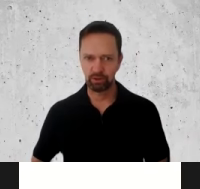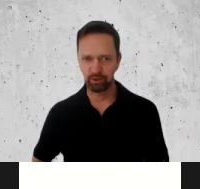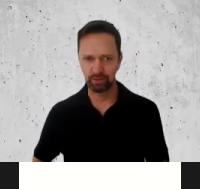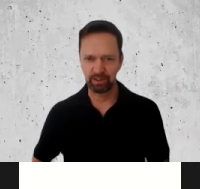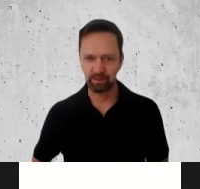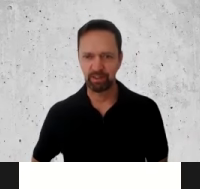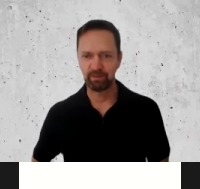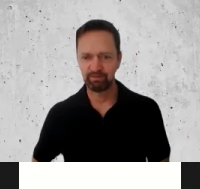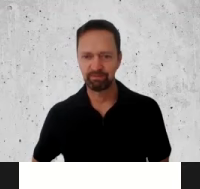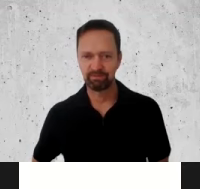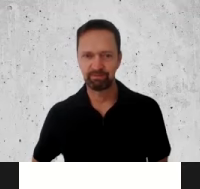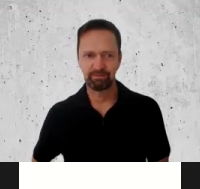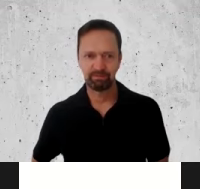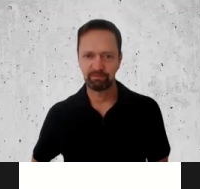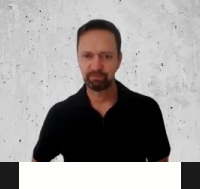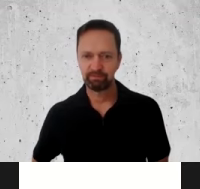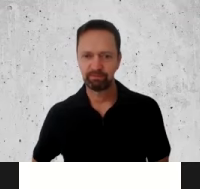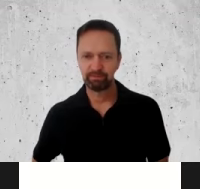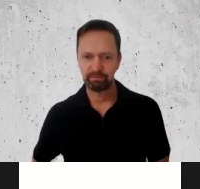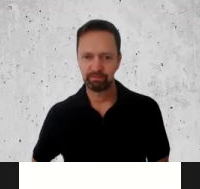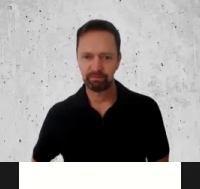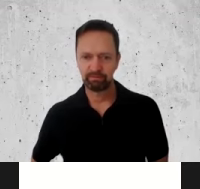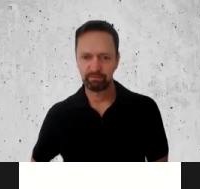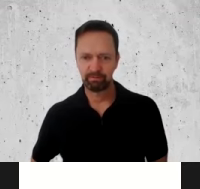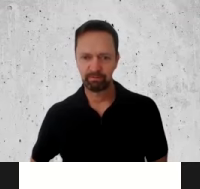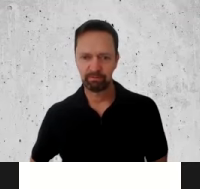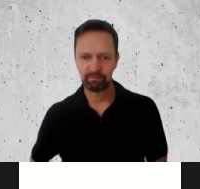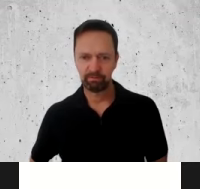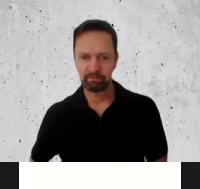gente se encontra de novo quinta-feira. Até mais. Obrigado a todos. Até mais, valeu.